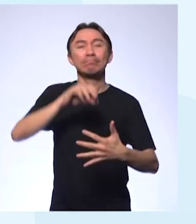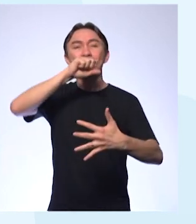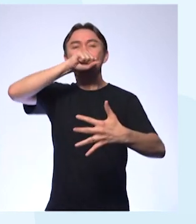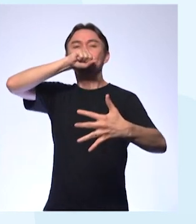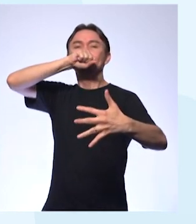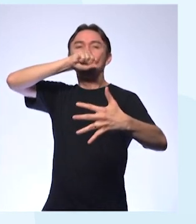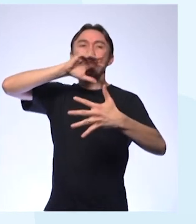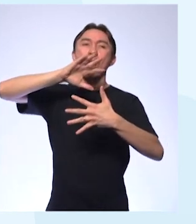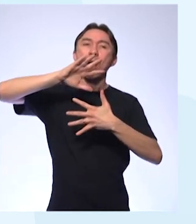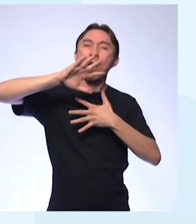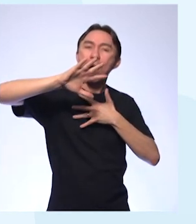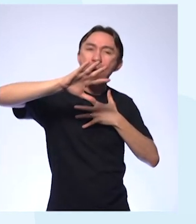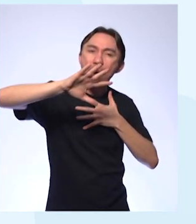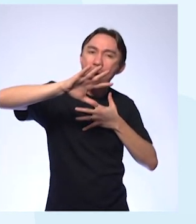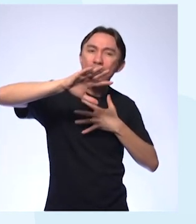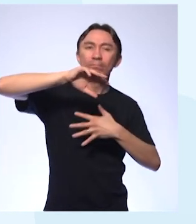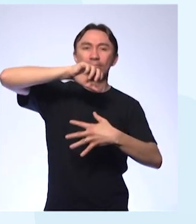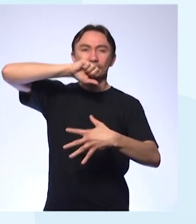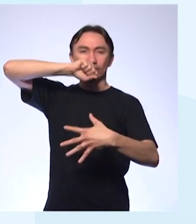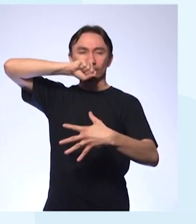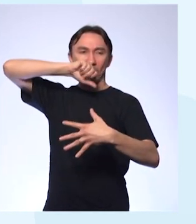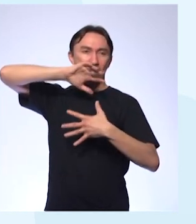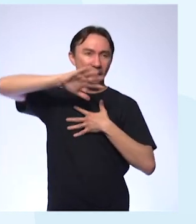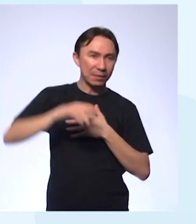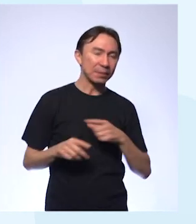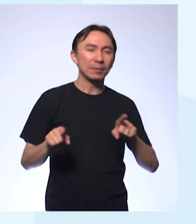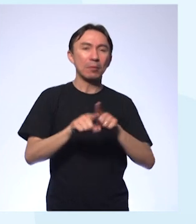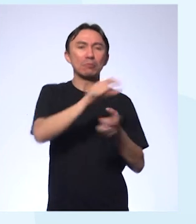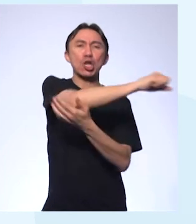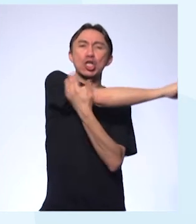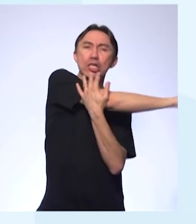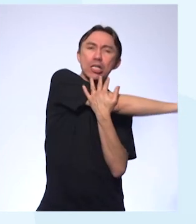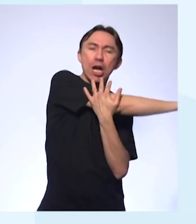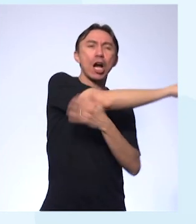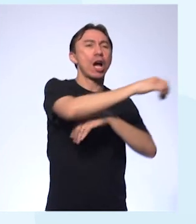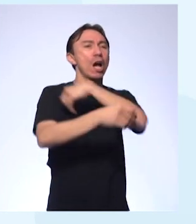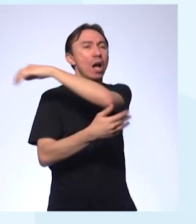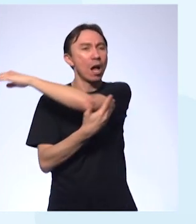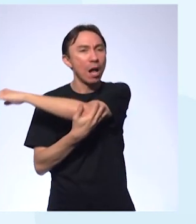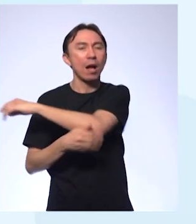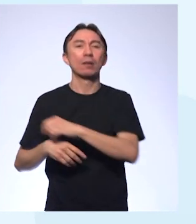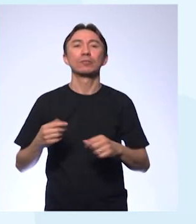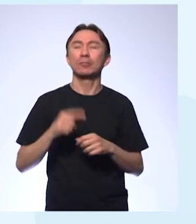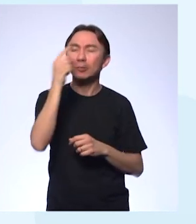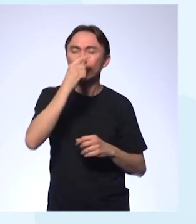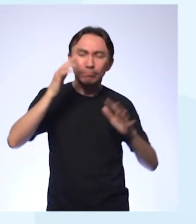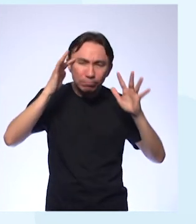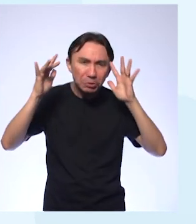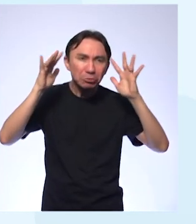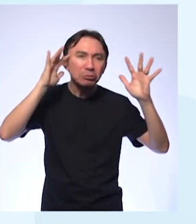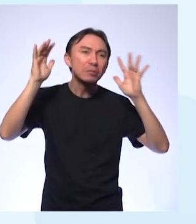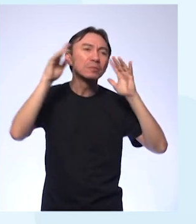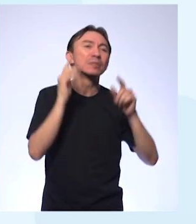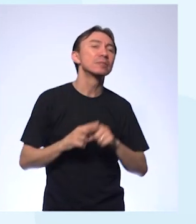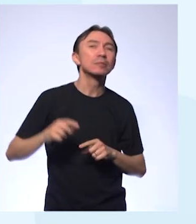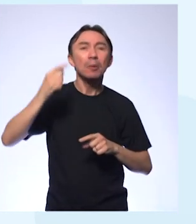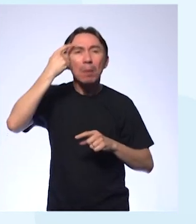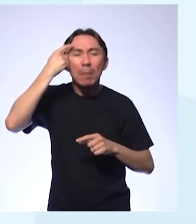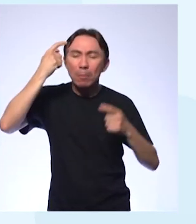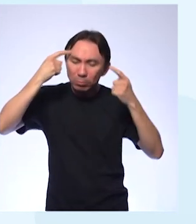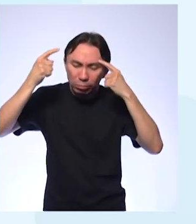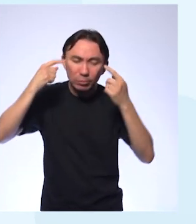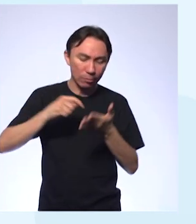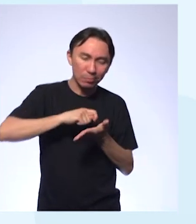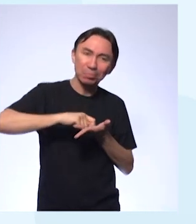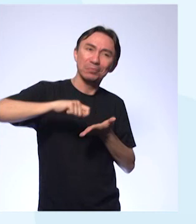melhor, respire profundamente, alongue o seu corpo, faça meditação, anote seus pensamentos. Eu sempre